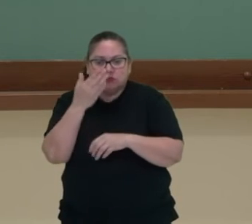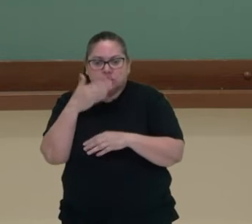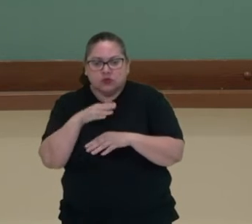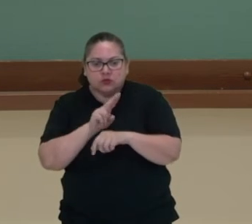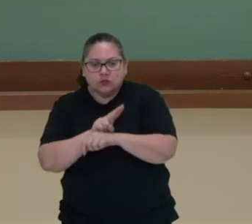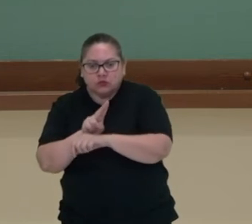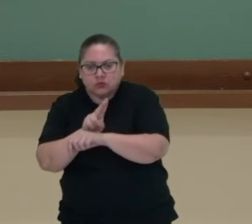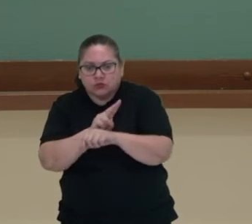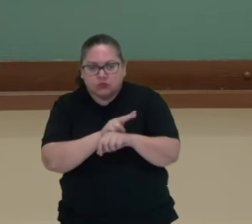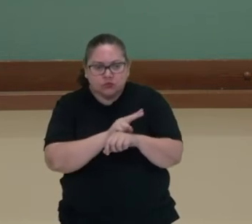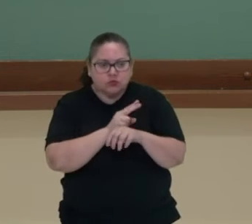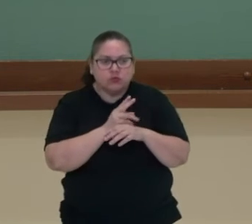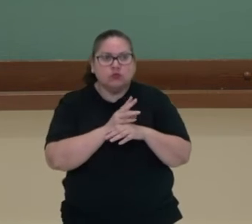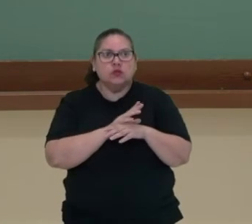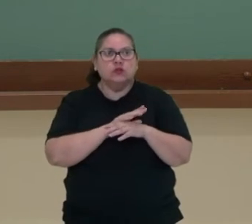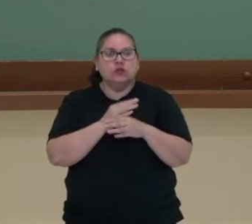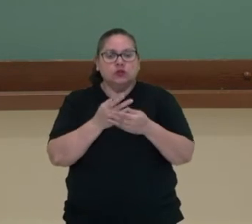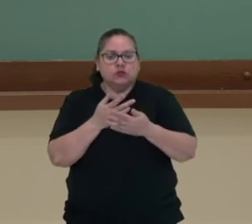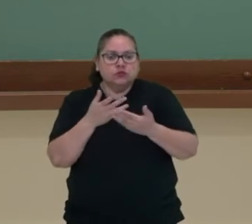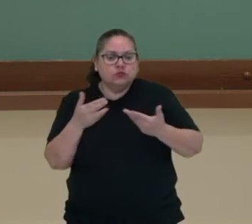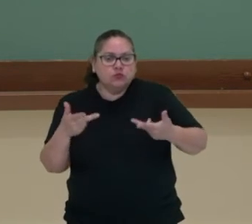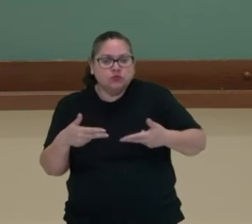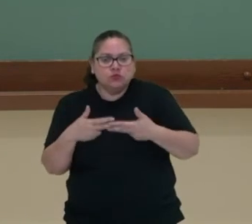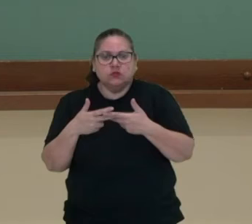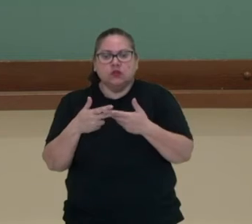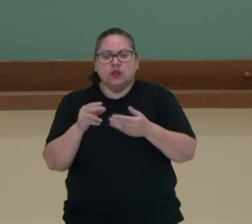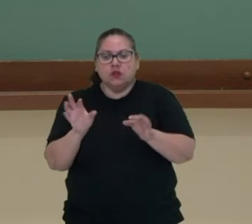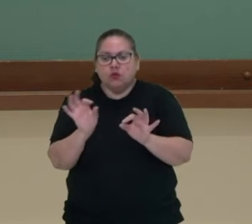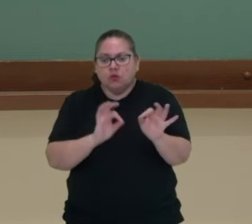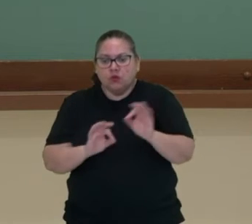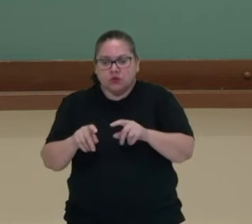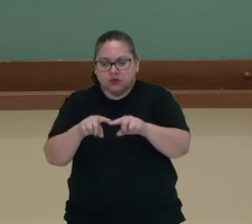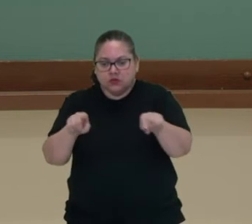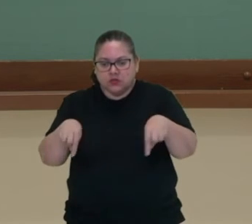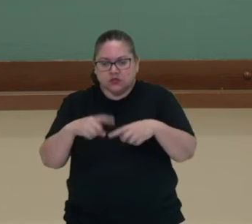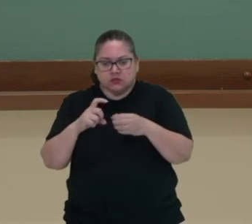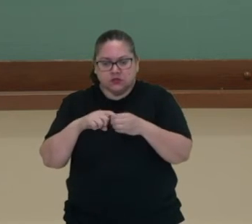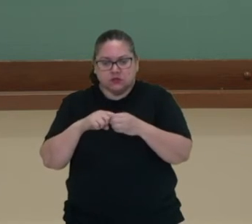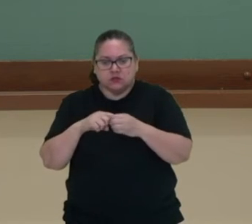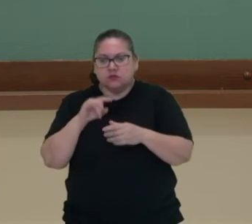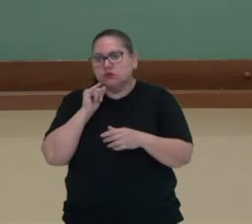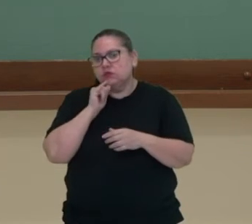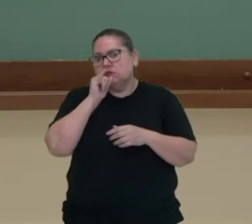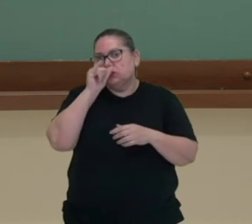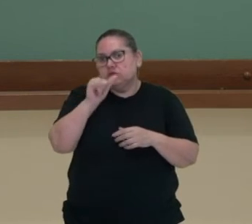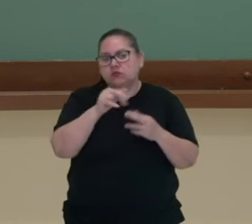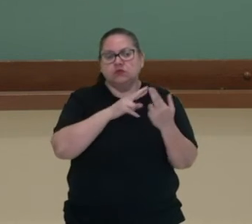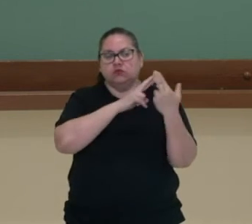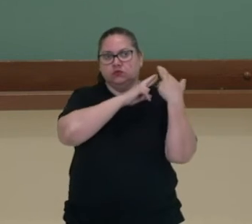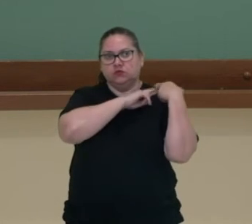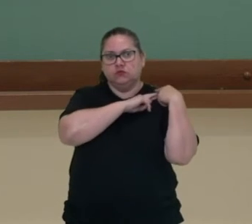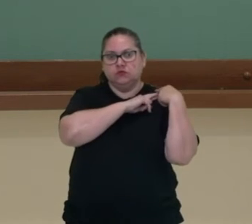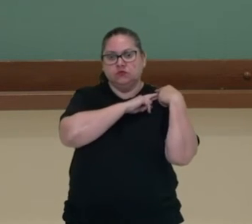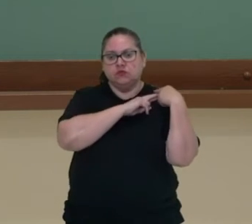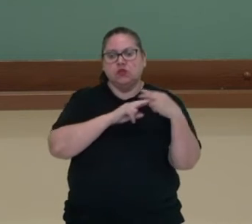preservação, conservação do material, da ordem na sala, comunicando aos responsáveis